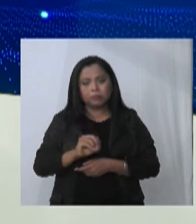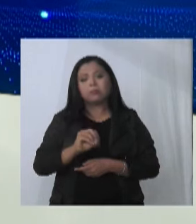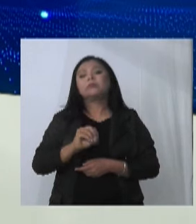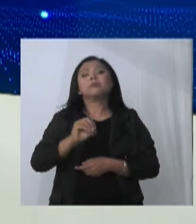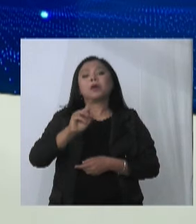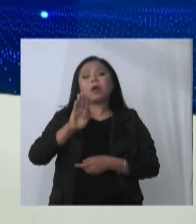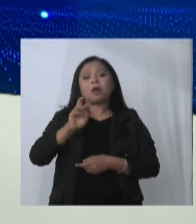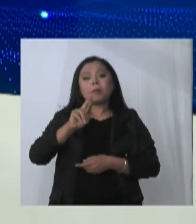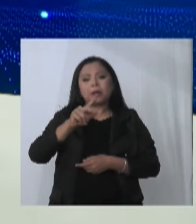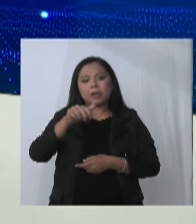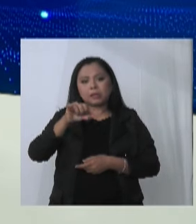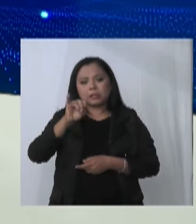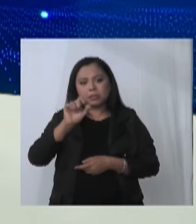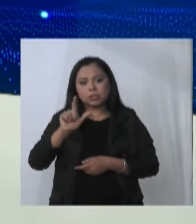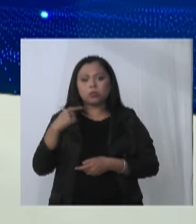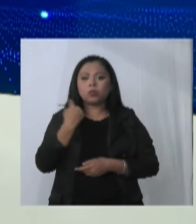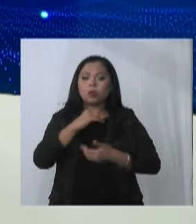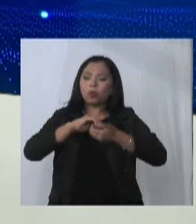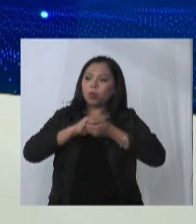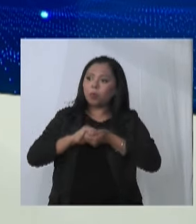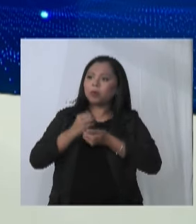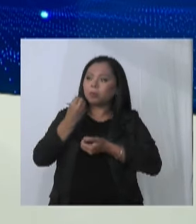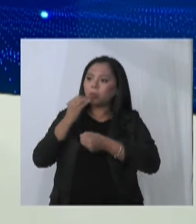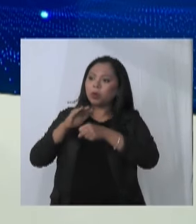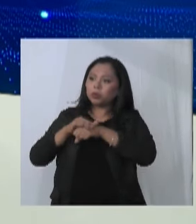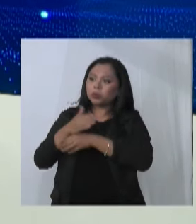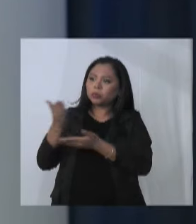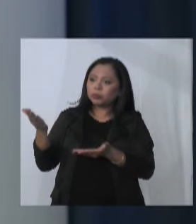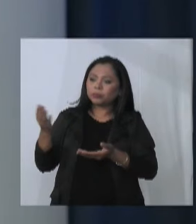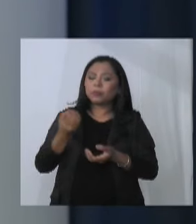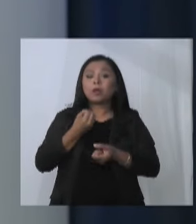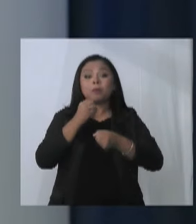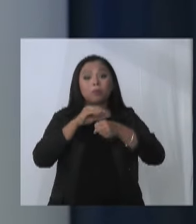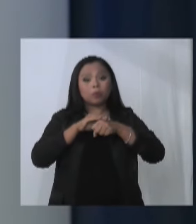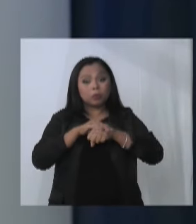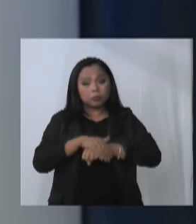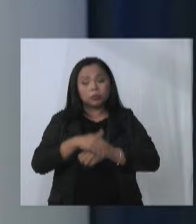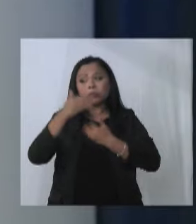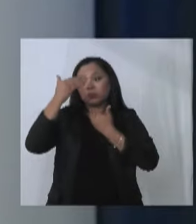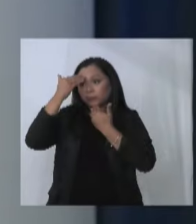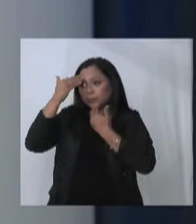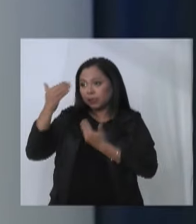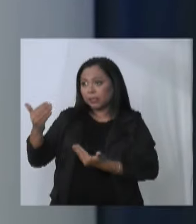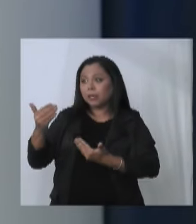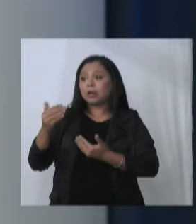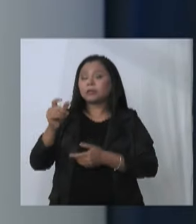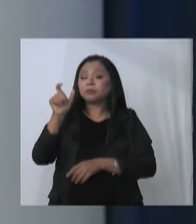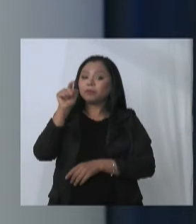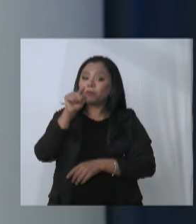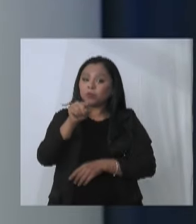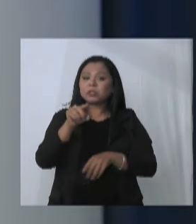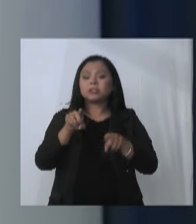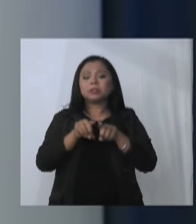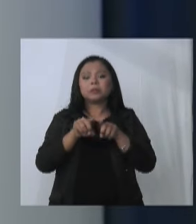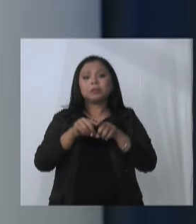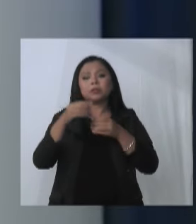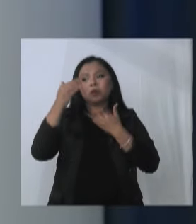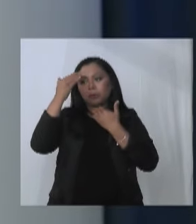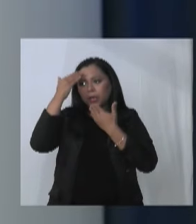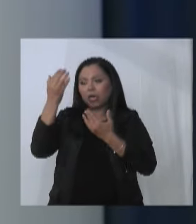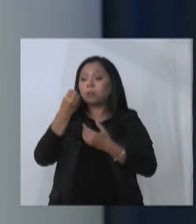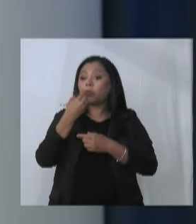e damos também uma boa noite nesse momento. Muito obrigado por ter vindo, candidato. Boa noite, obrigado a você. Boa sorte na sua